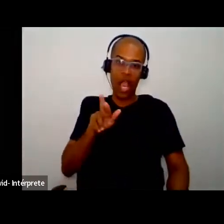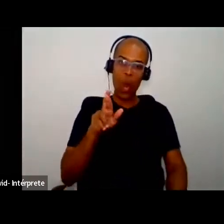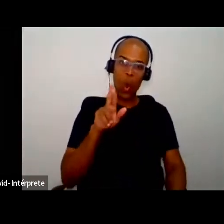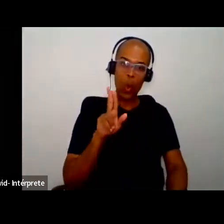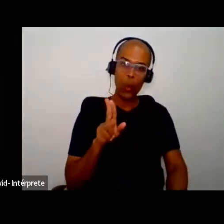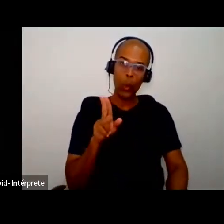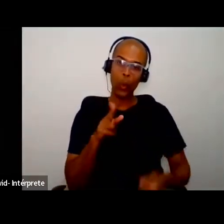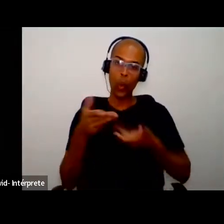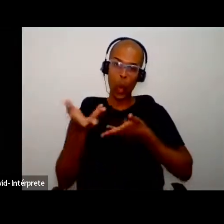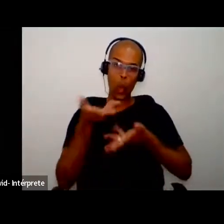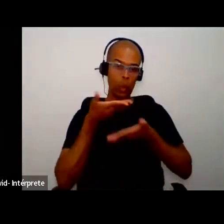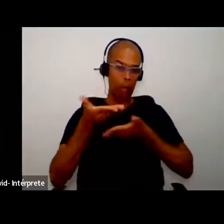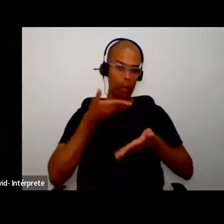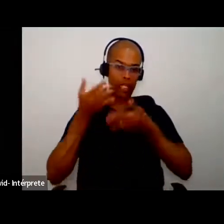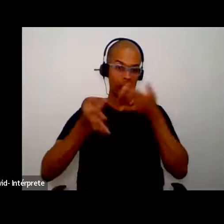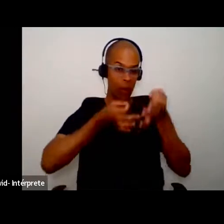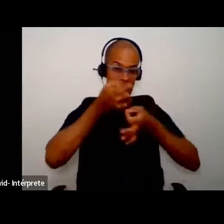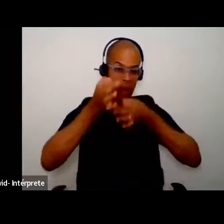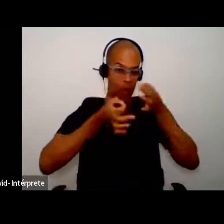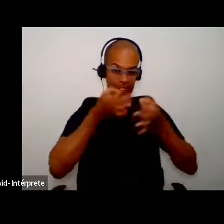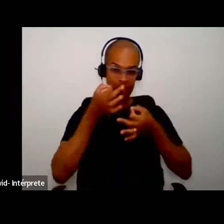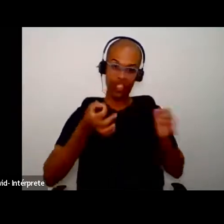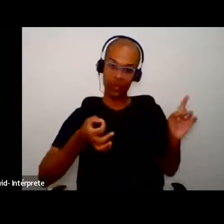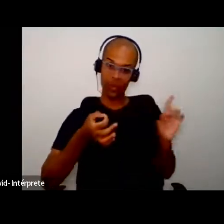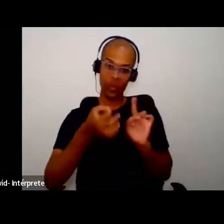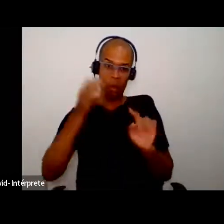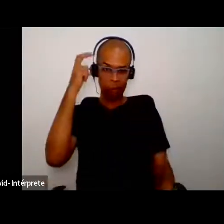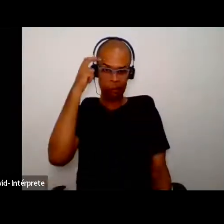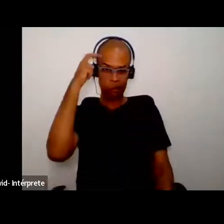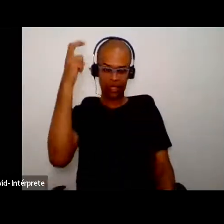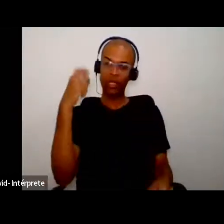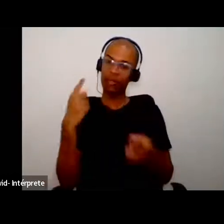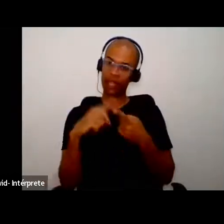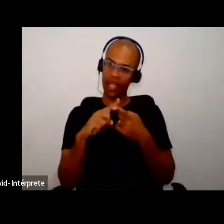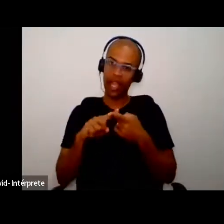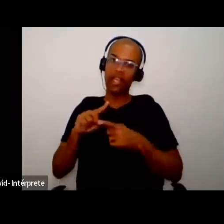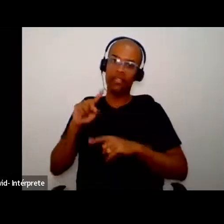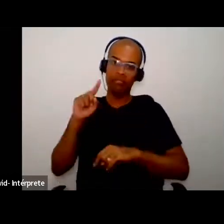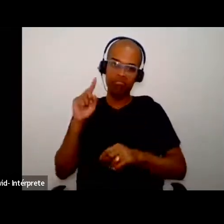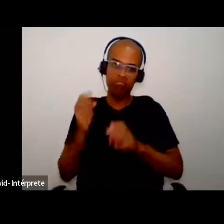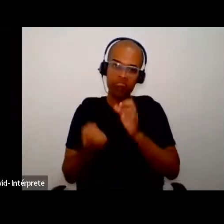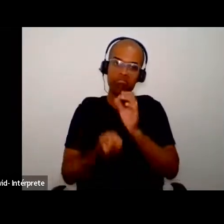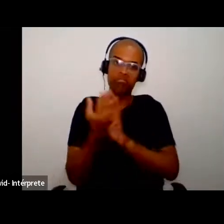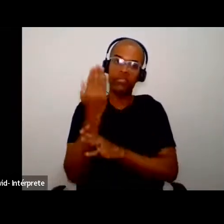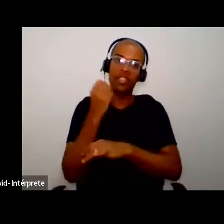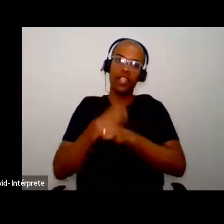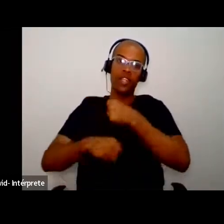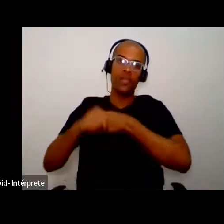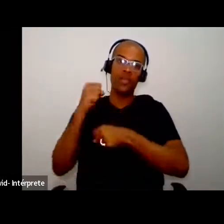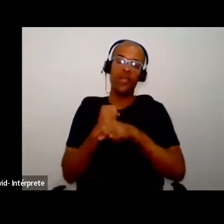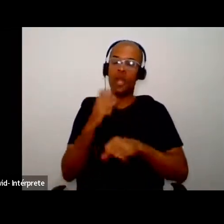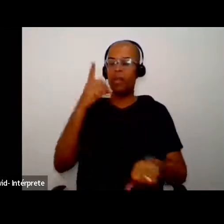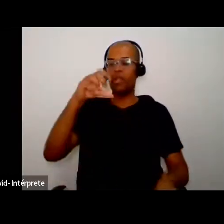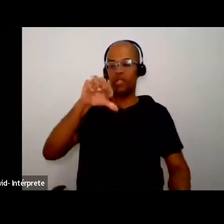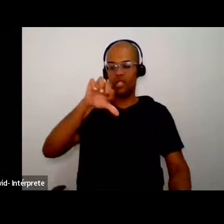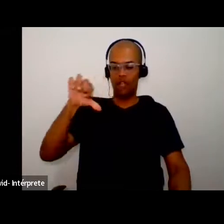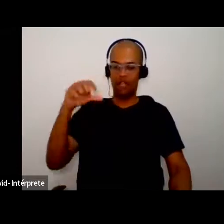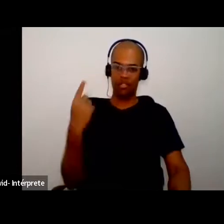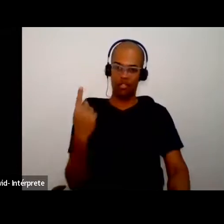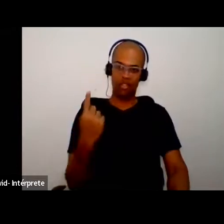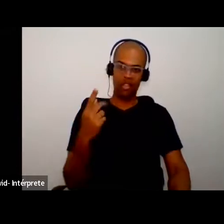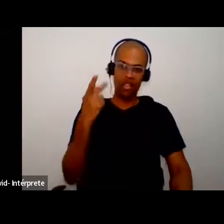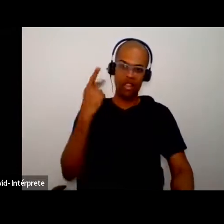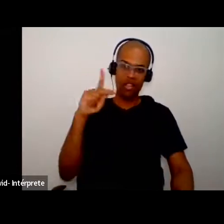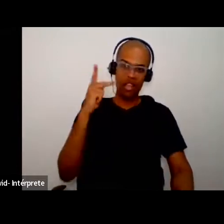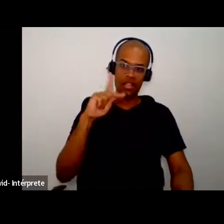colaboração crítica, porque ela cunhou esse conceito em 1991, em sua tese